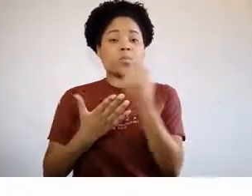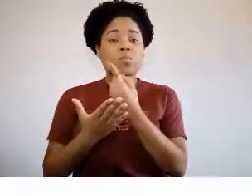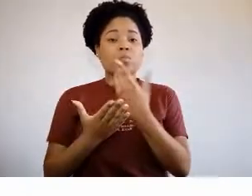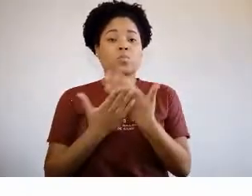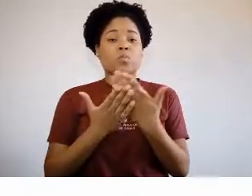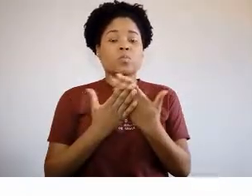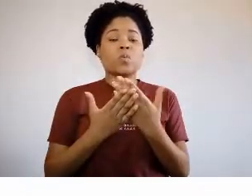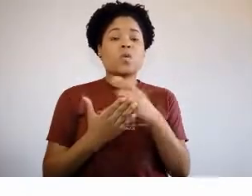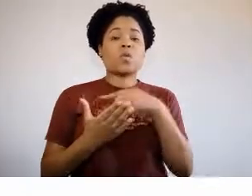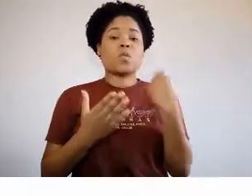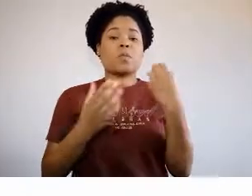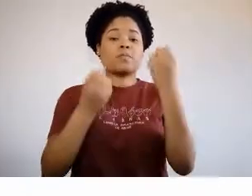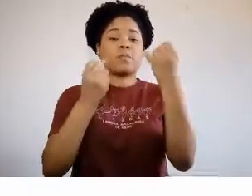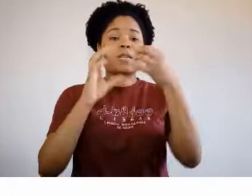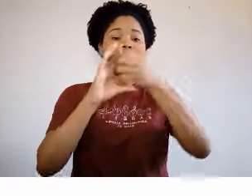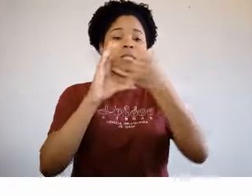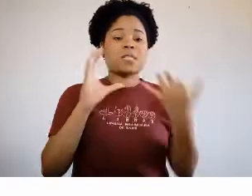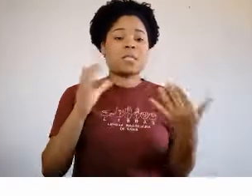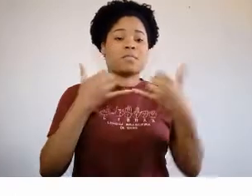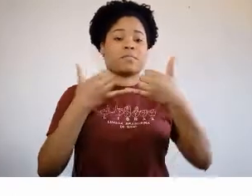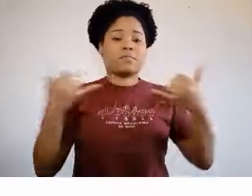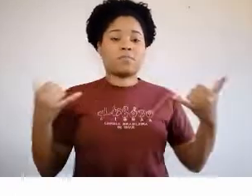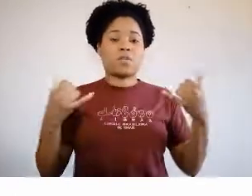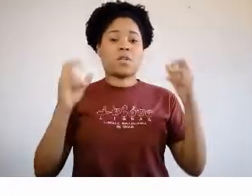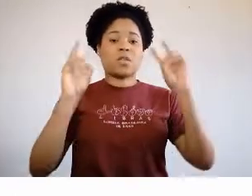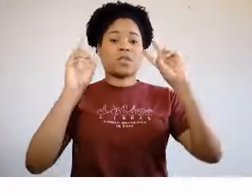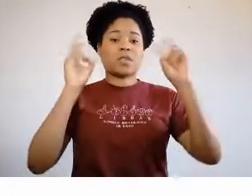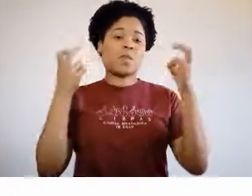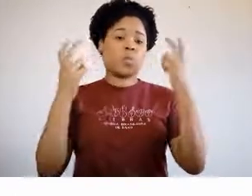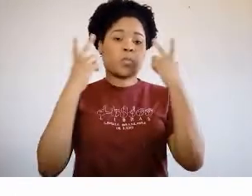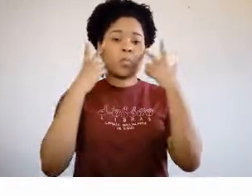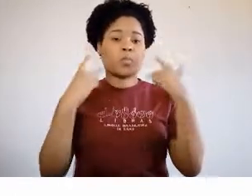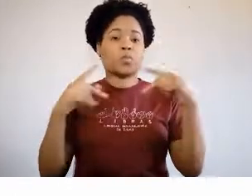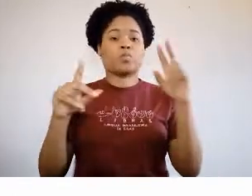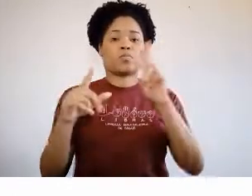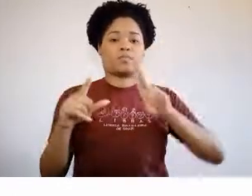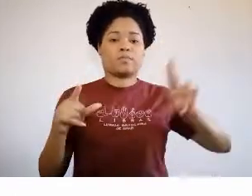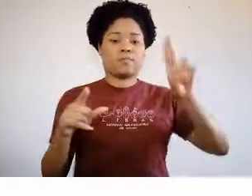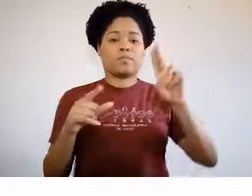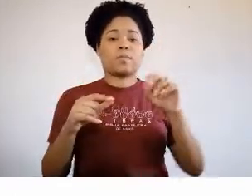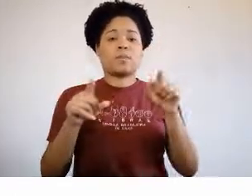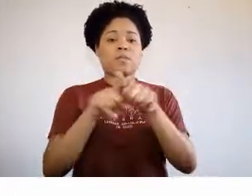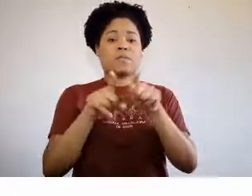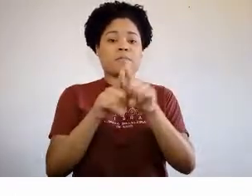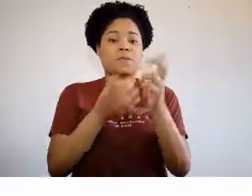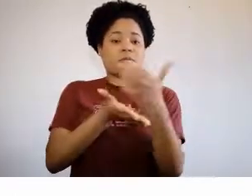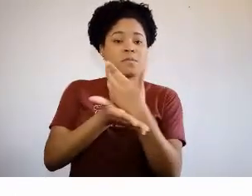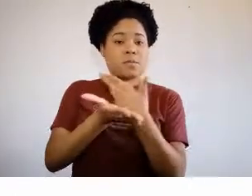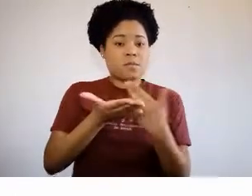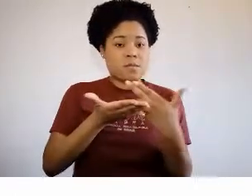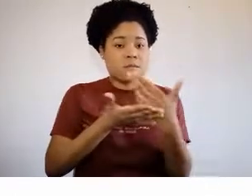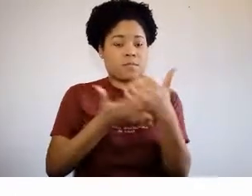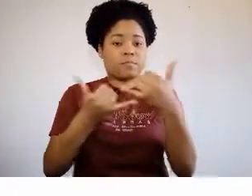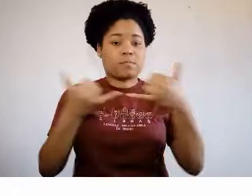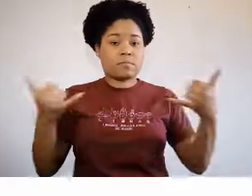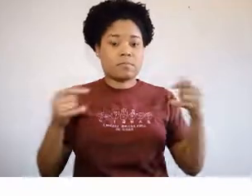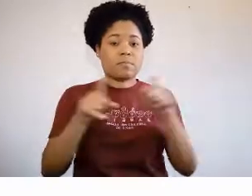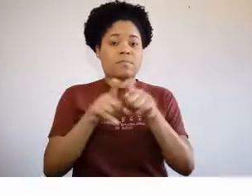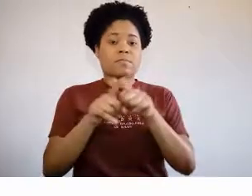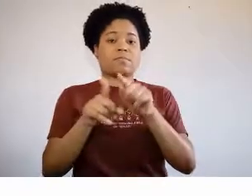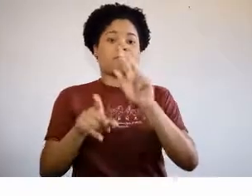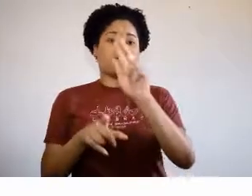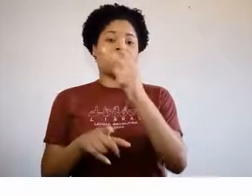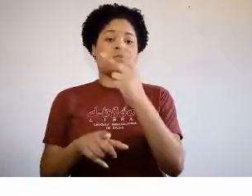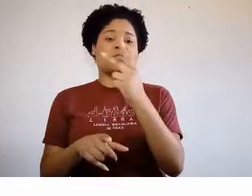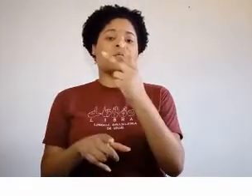aula, nós vamos falar sobre classificação de rede, termos mais comuns que são utilizados, topologia,